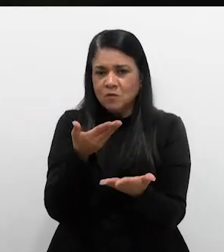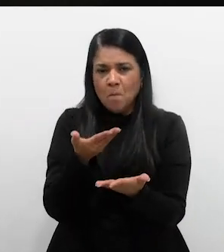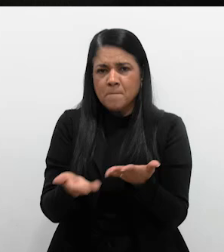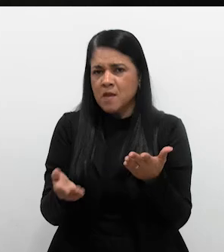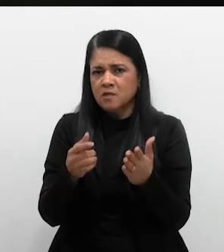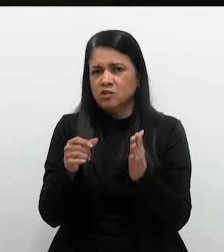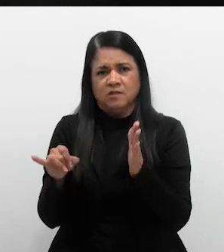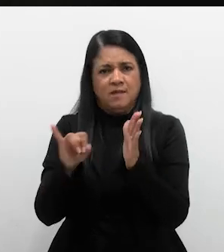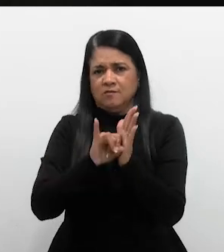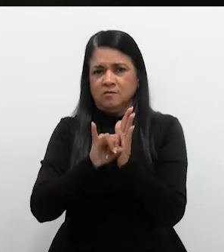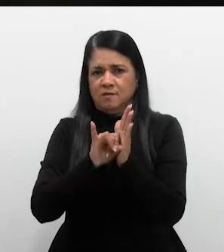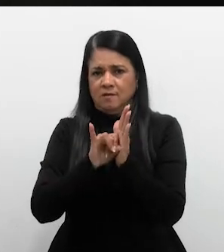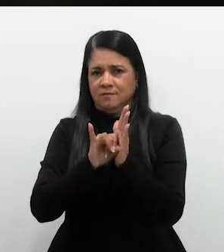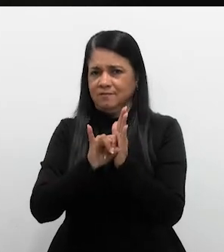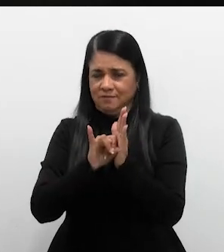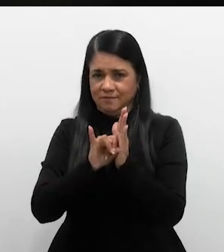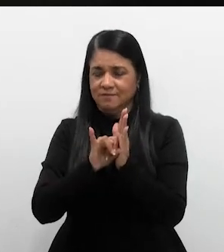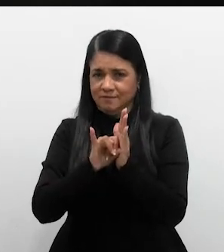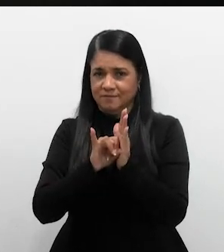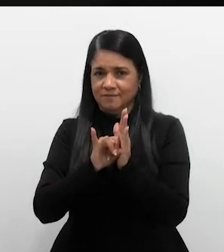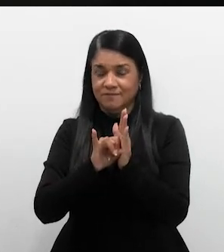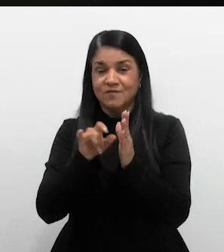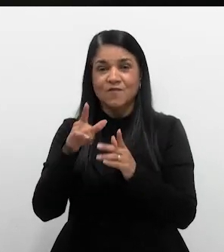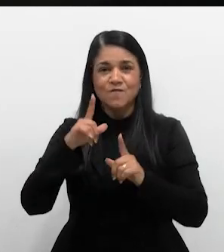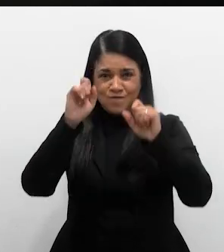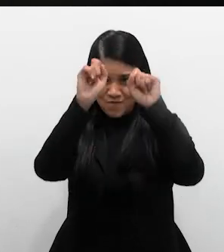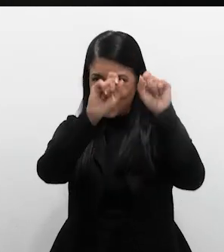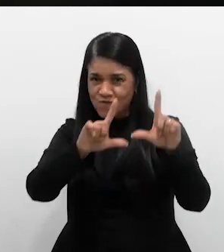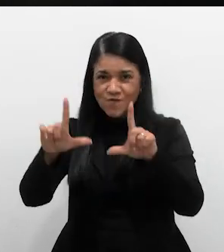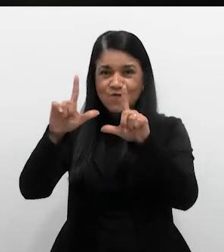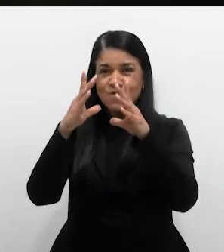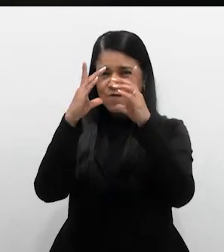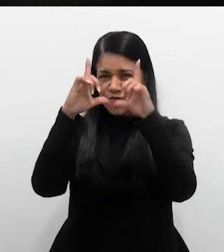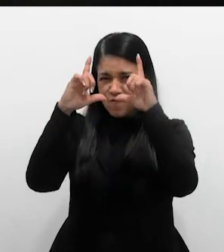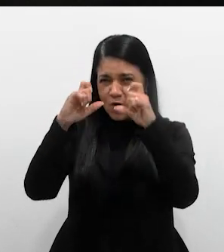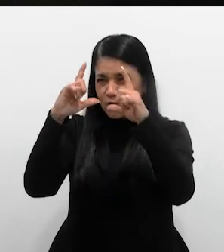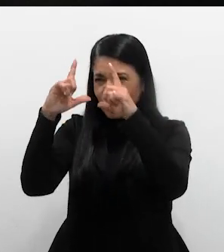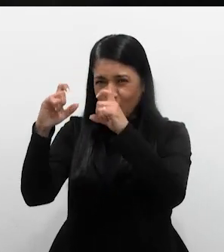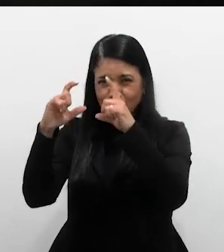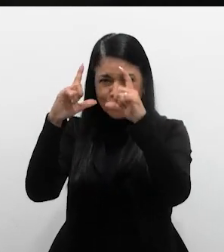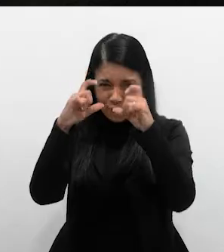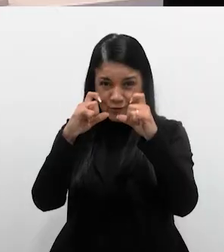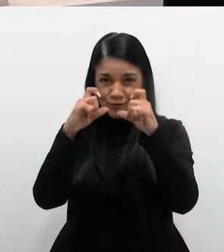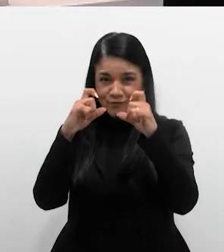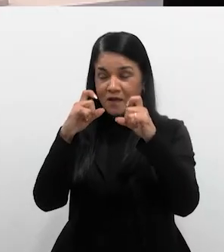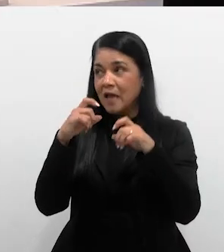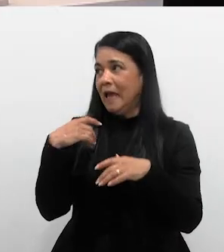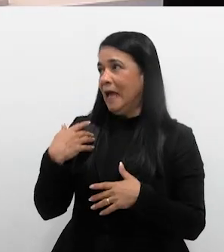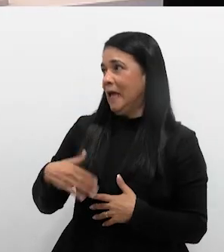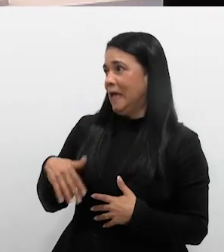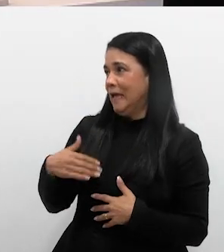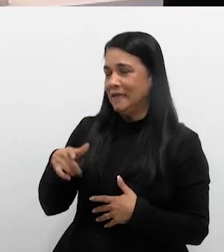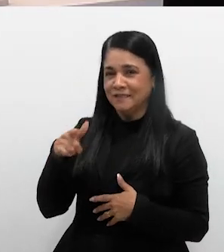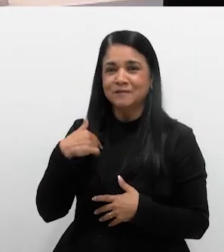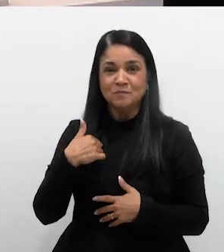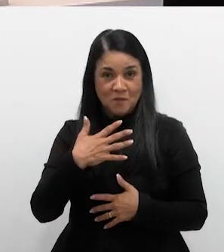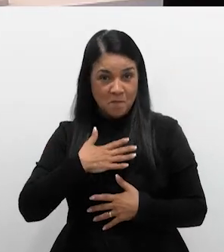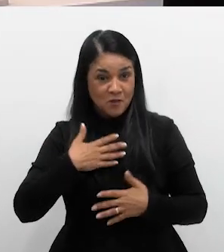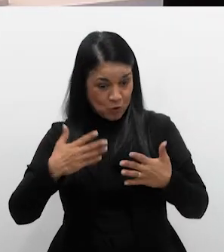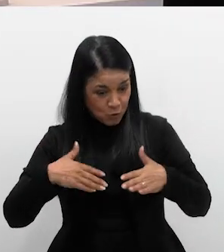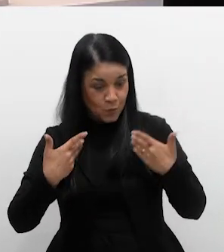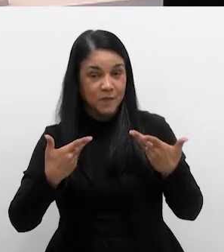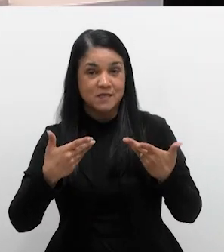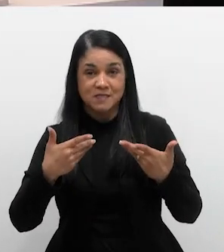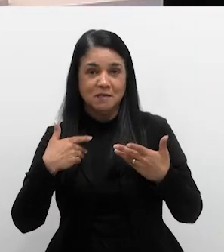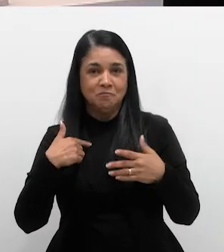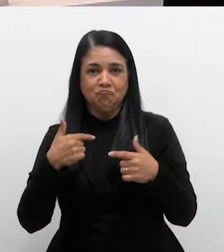Então você não perde a identidade do trabalho. Exatamente. Jorge, vamos ver umas fotos? Aqui a gente Vamos. vê umas fotos. Ai, meu Eu te Deus. confesso que para mim